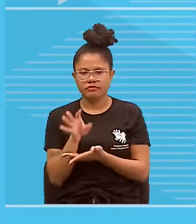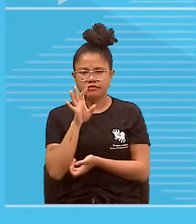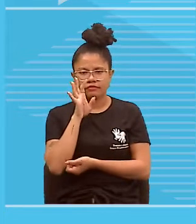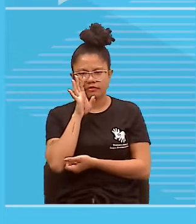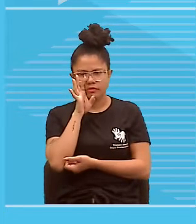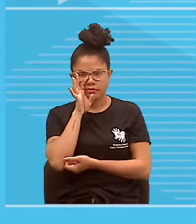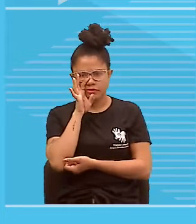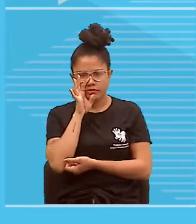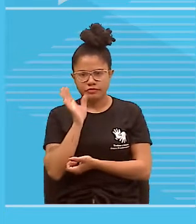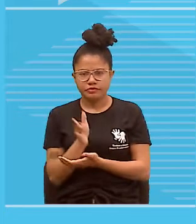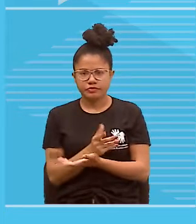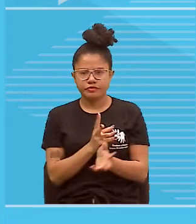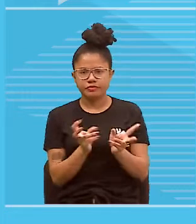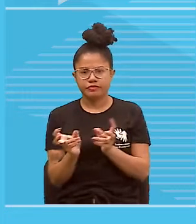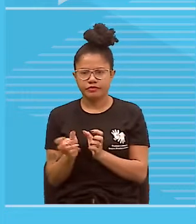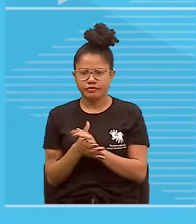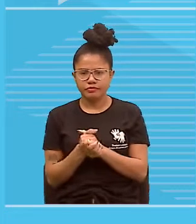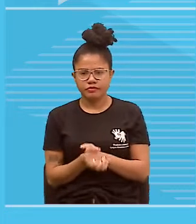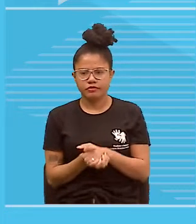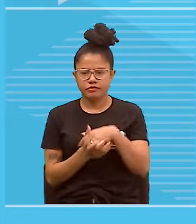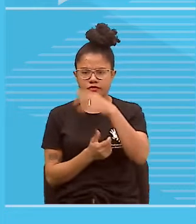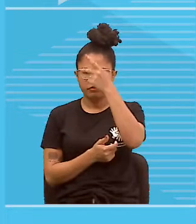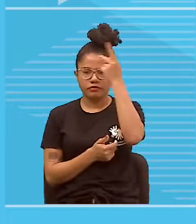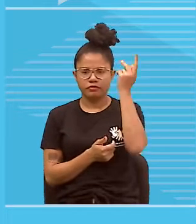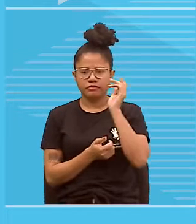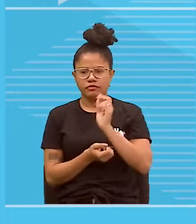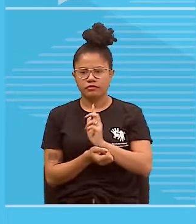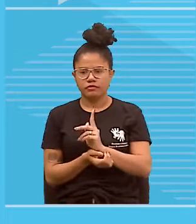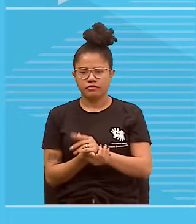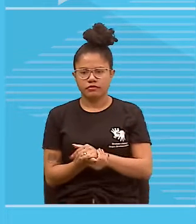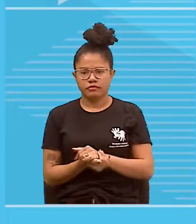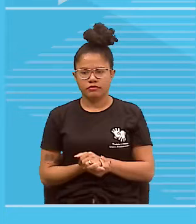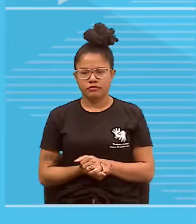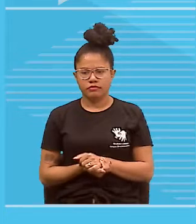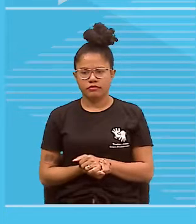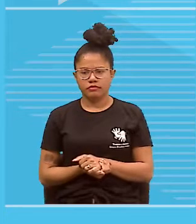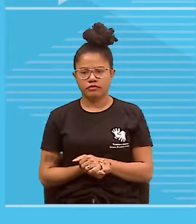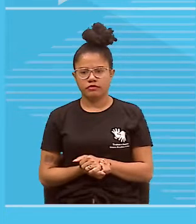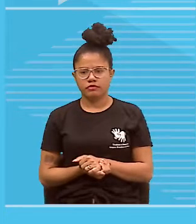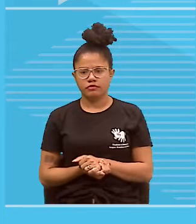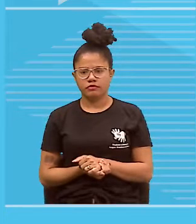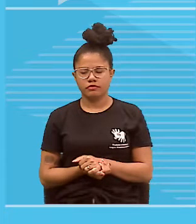com as percepções que envolvem as religiões Tá certo ok